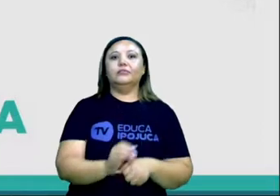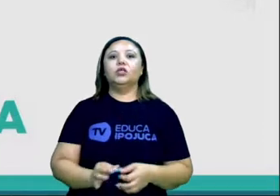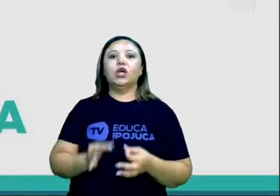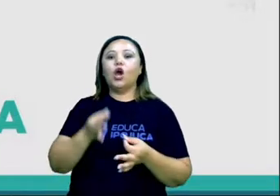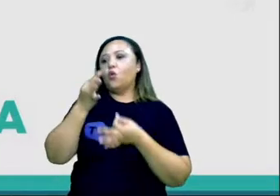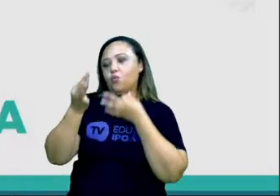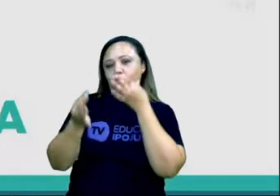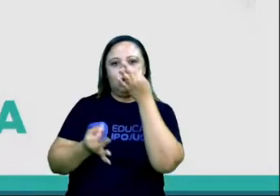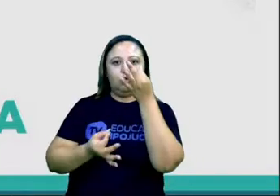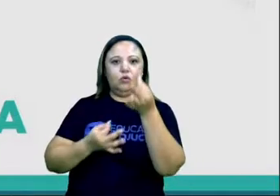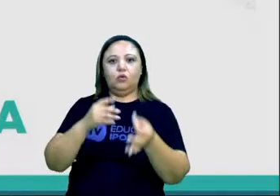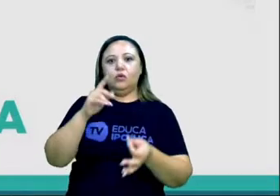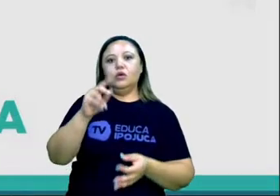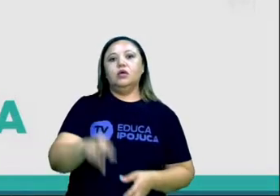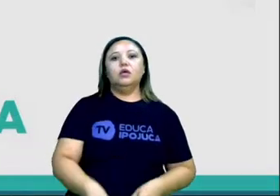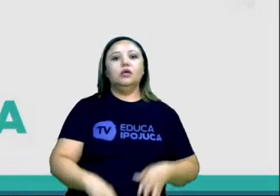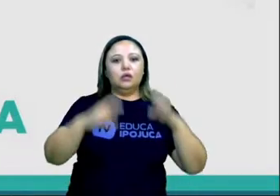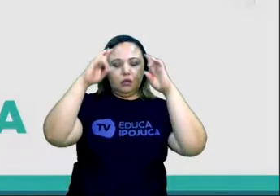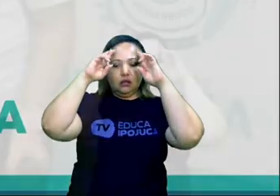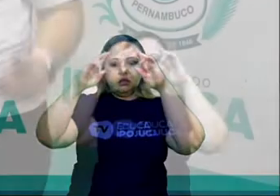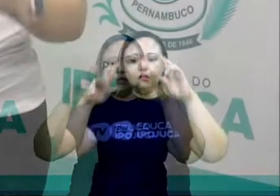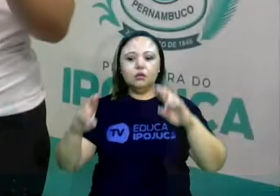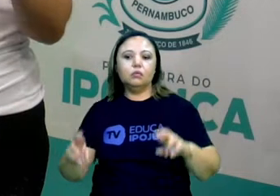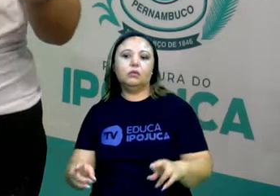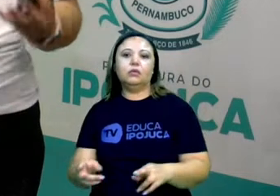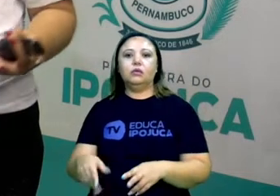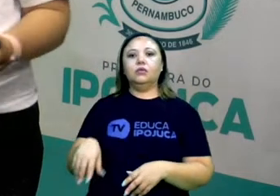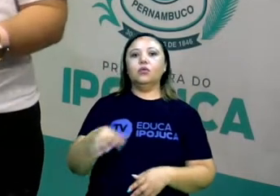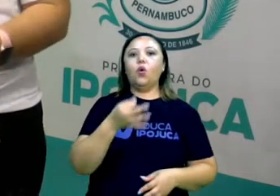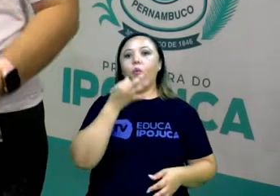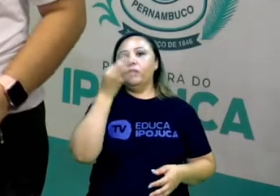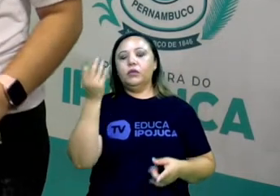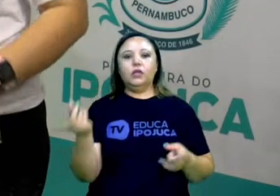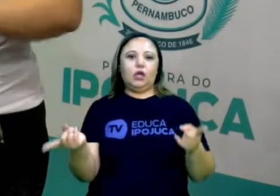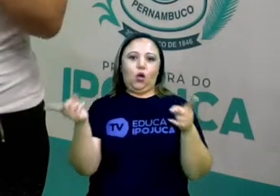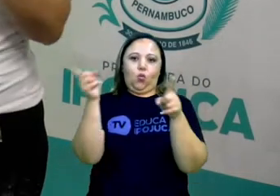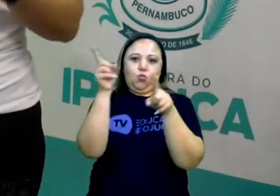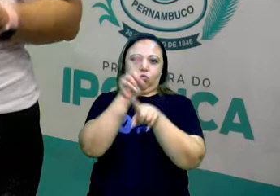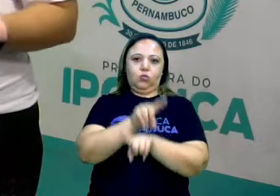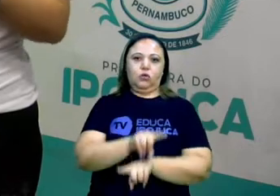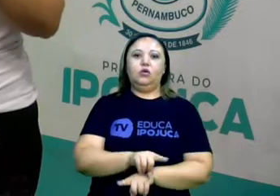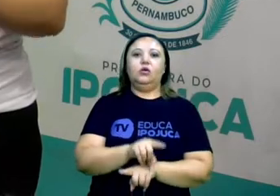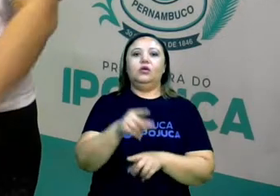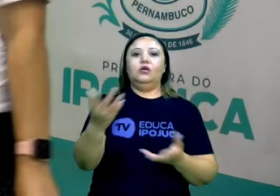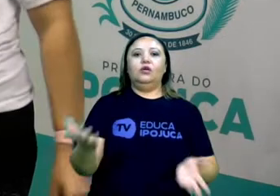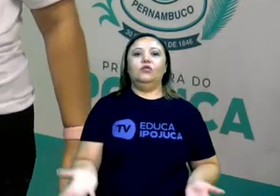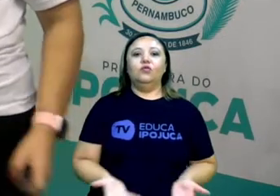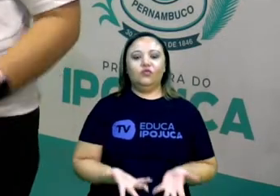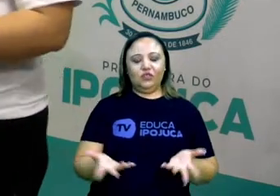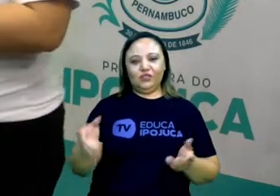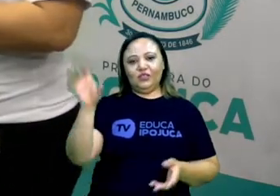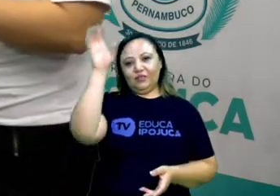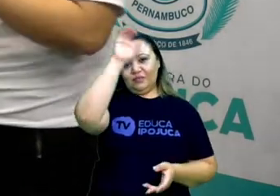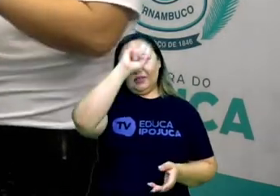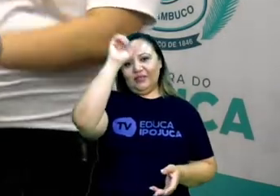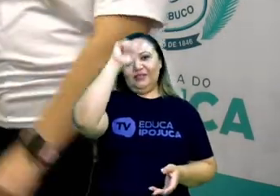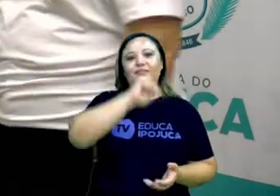argumentativas e respeito às opiniões contrárias. Um nome bem grandão para a gente trabalhar algo bem legal hoje.